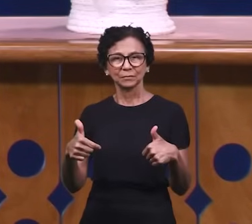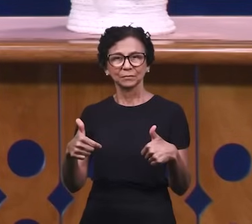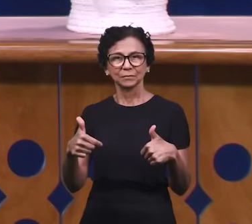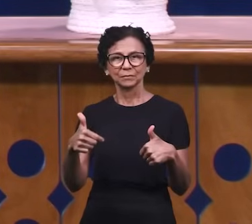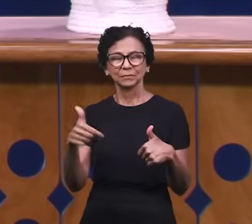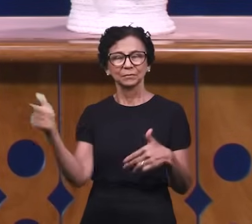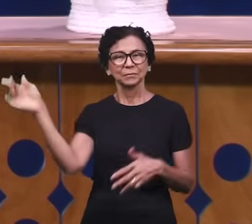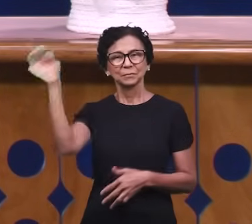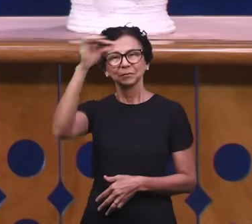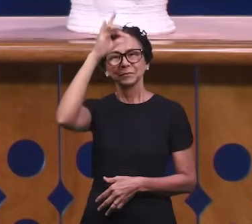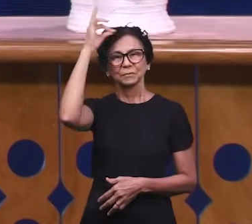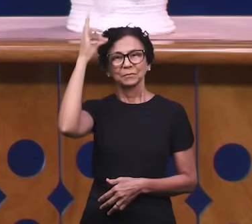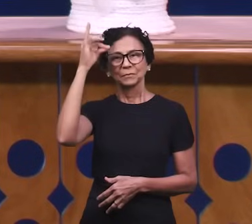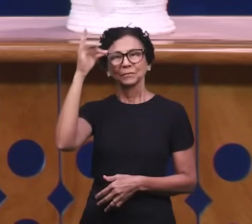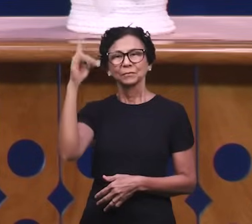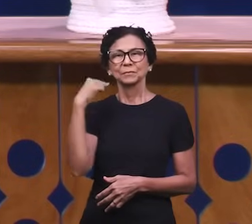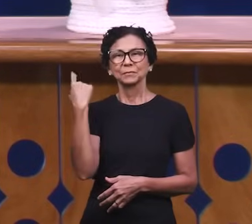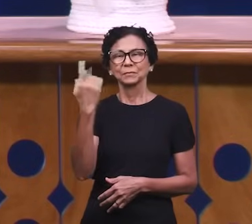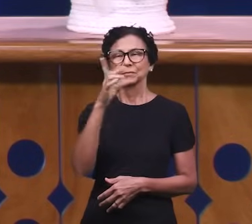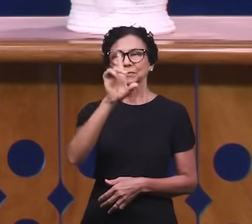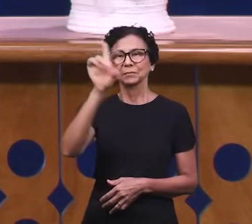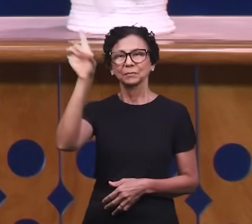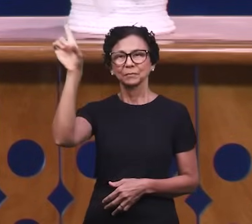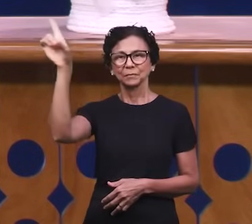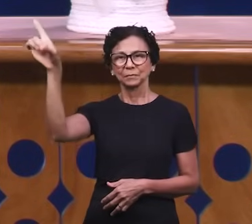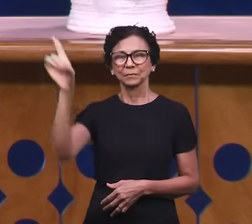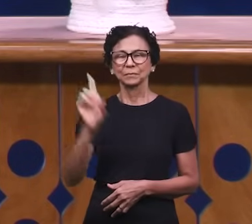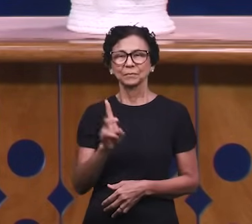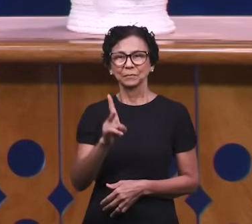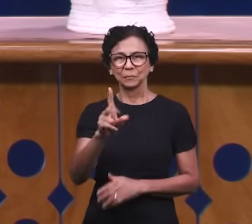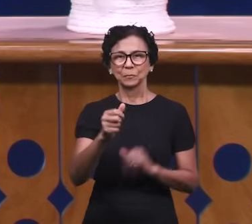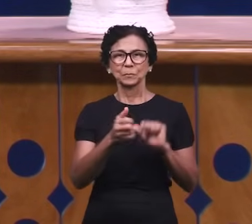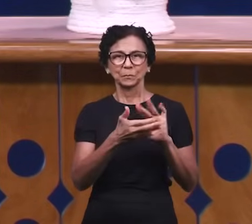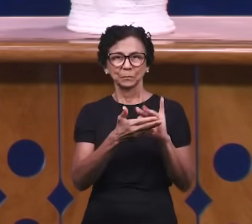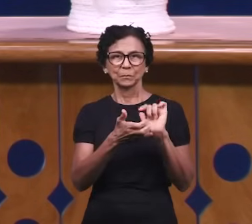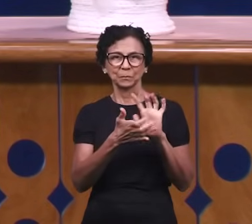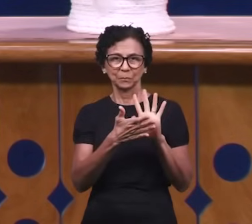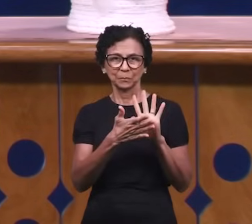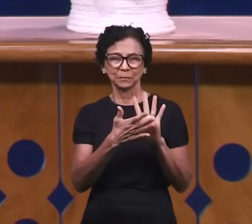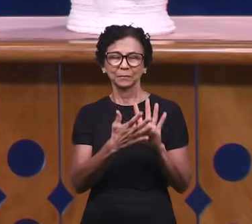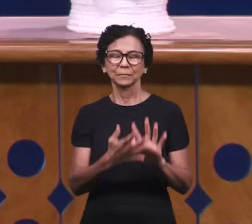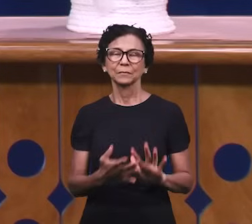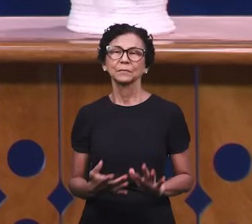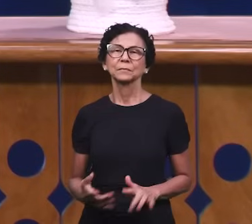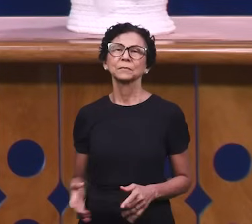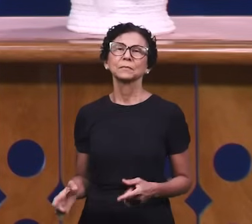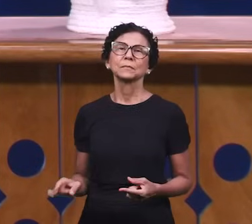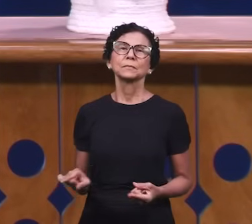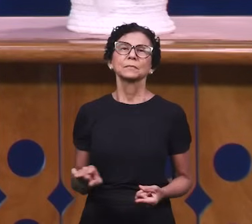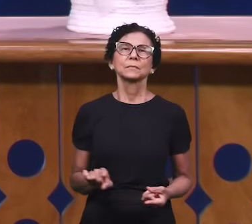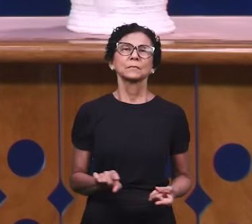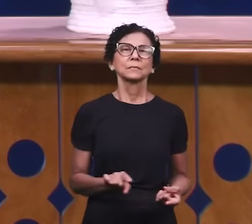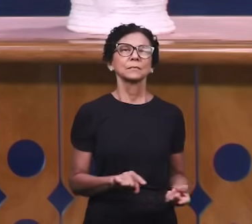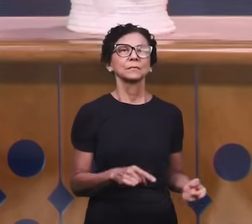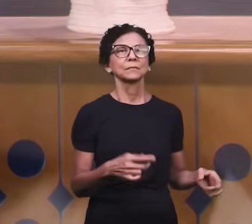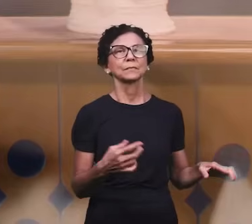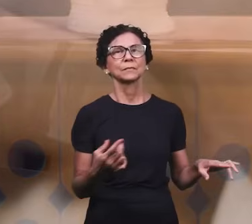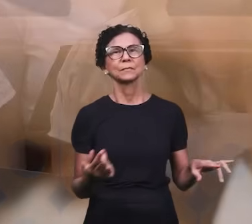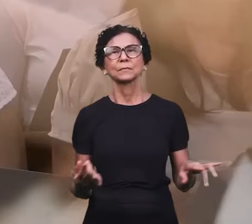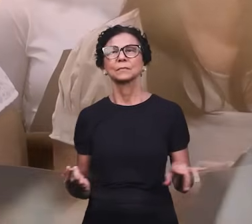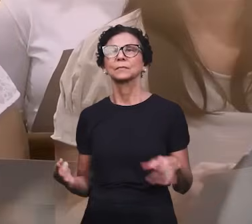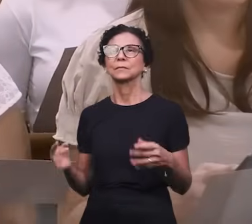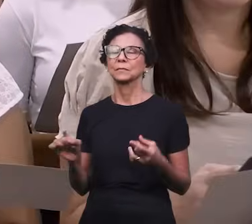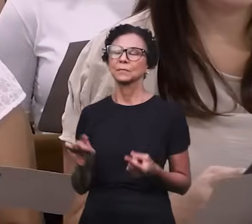poderosa do nosso Deus. Que o Senhor nos abençoe. Vamos estar adorando a Deus com mais um hino, glorificando o nosso Senhor.